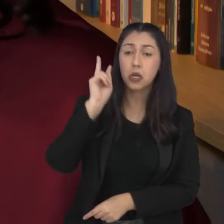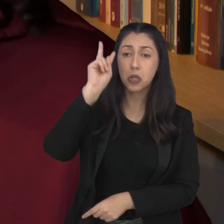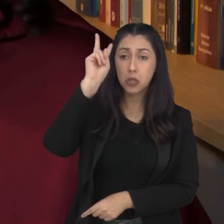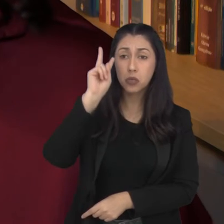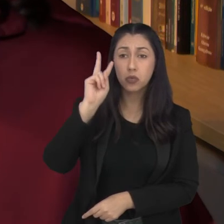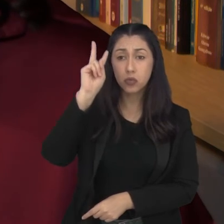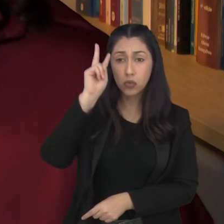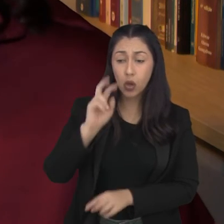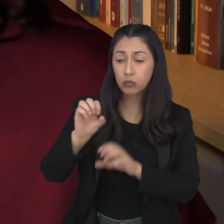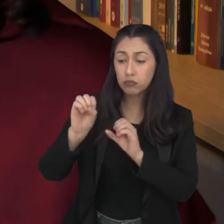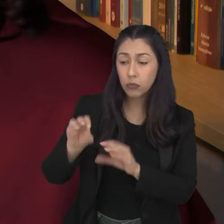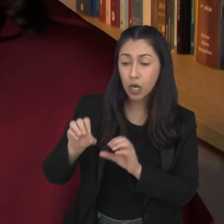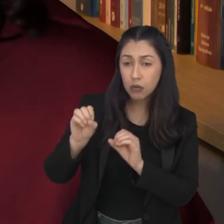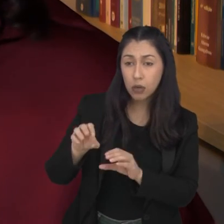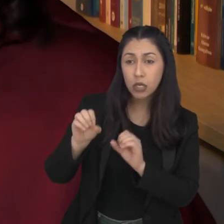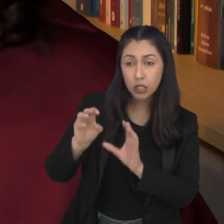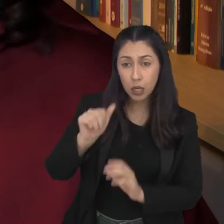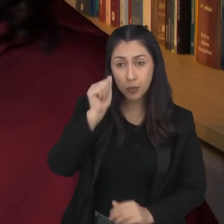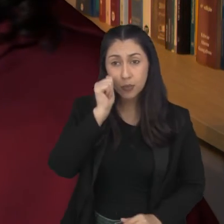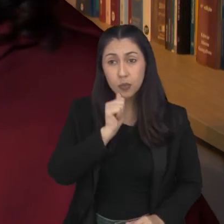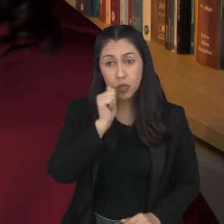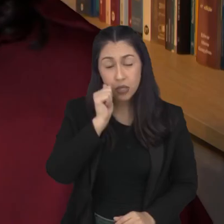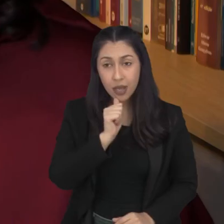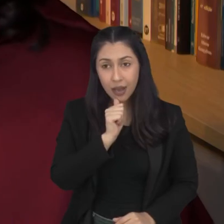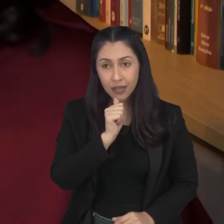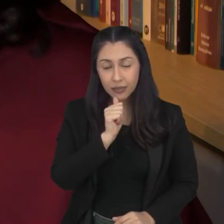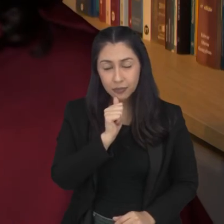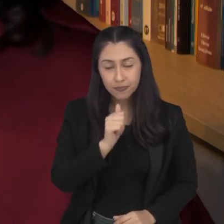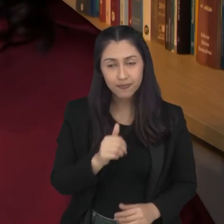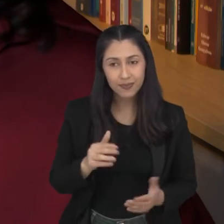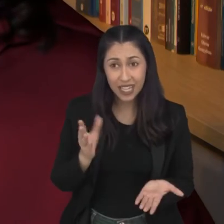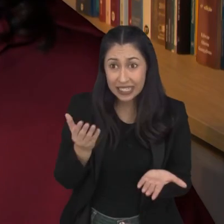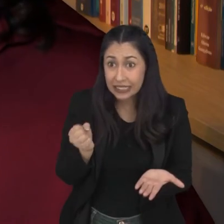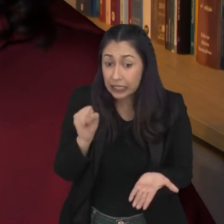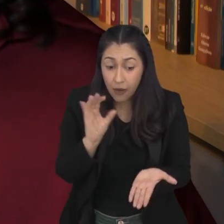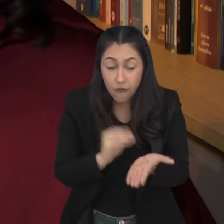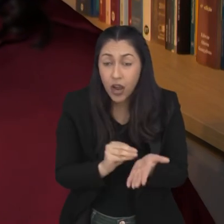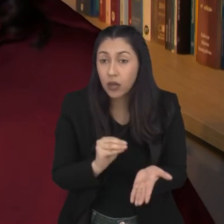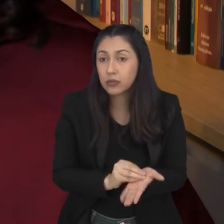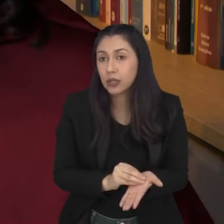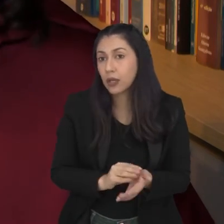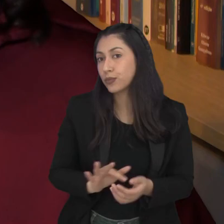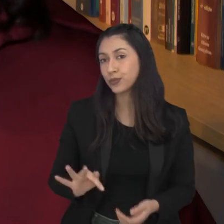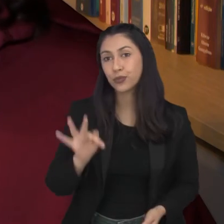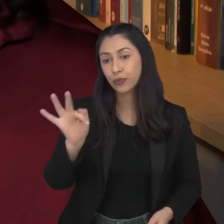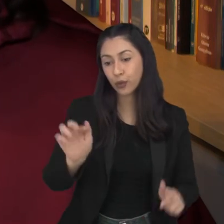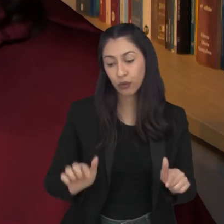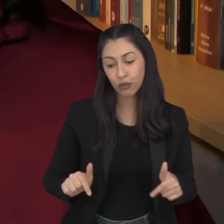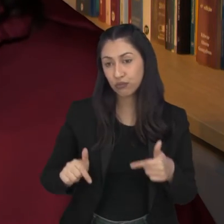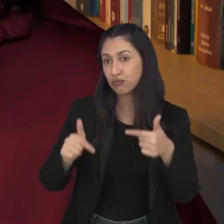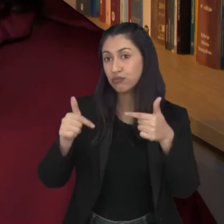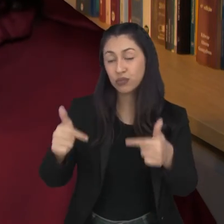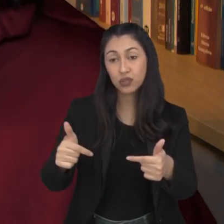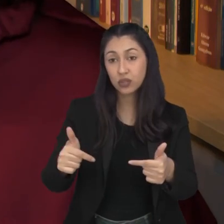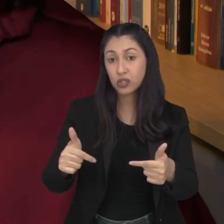para formação de identidade da própria mulher, se a gente não ataca, lá na frente as políticas